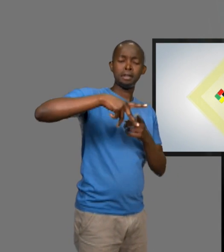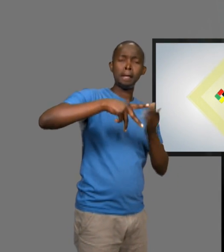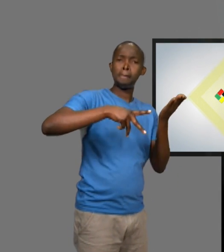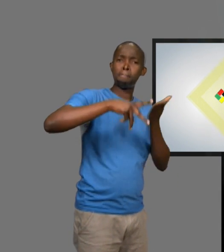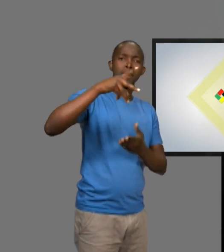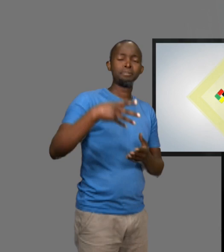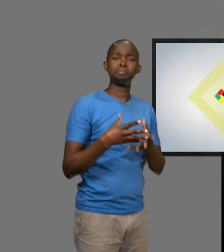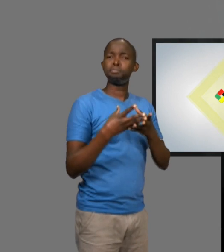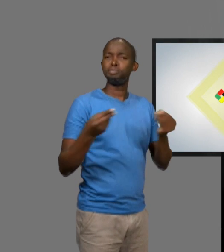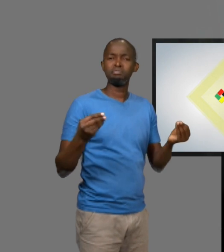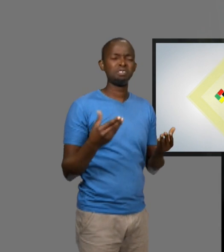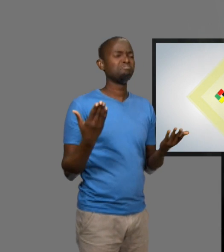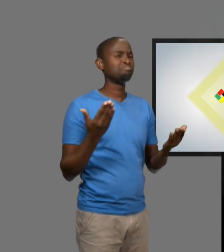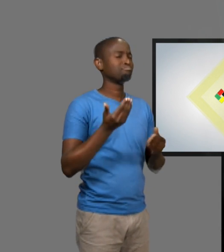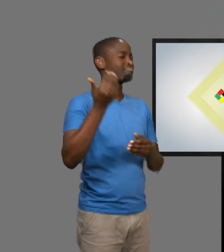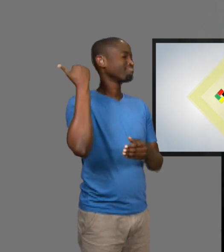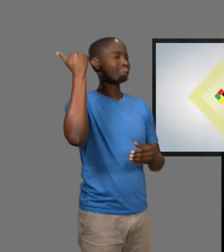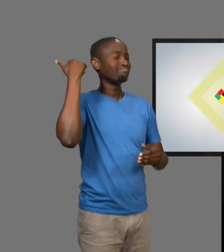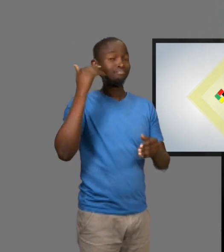direita na guerra.